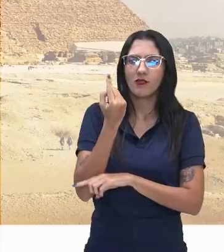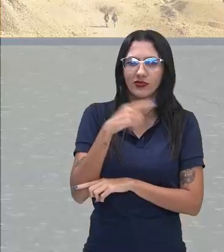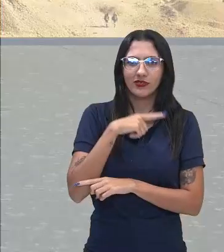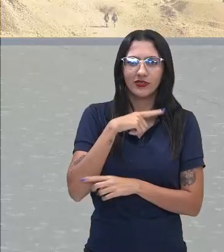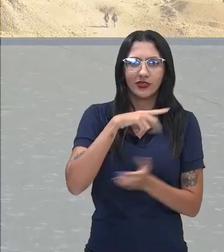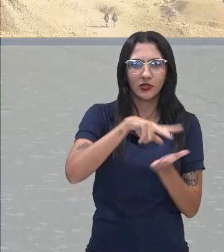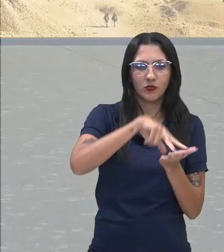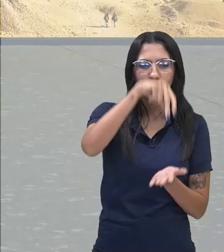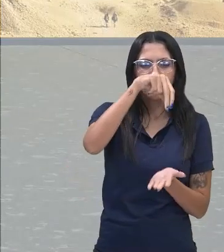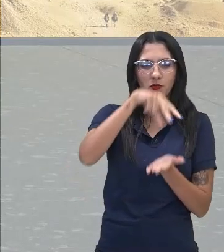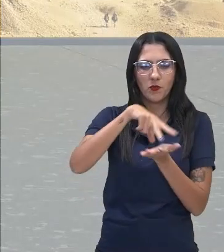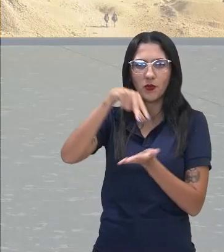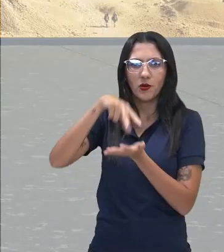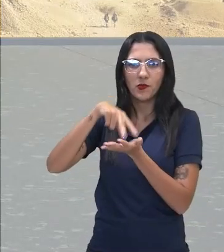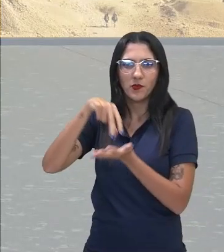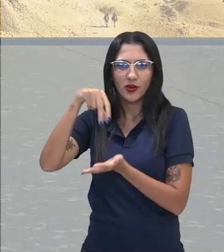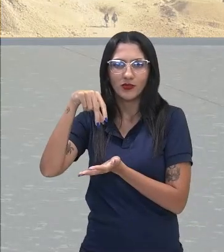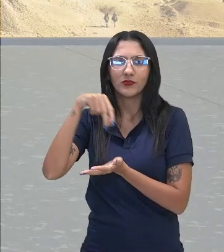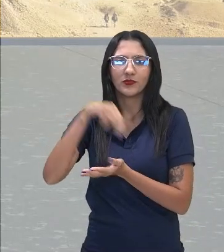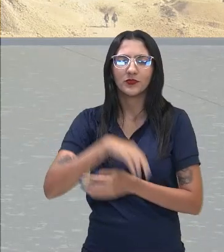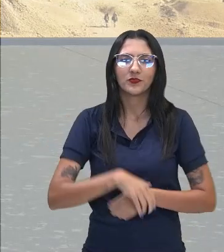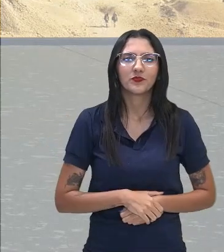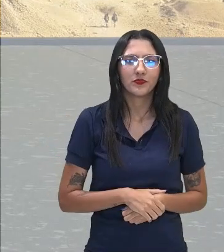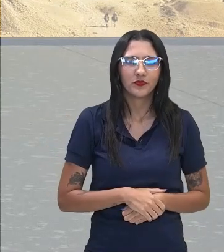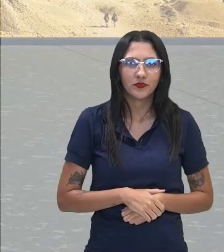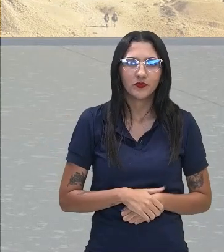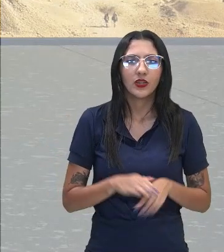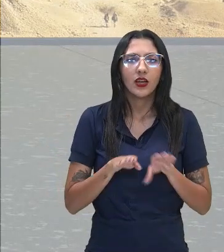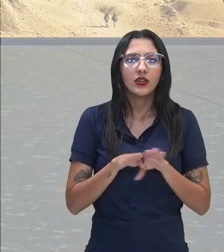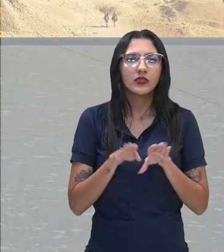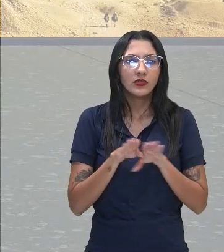Luxor. As pirâmides de Khafre,